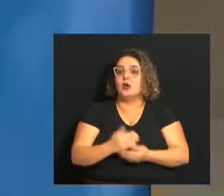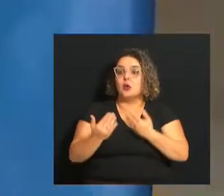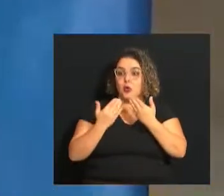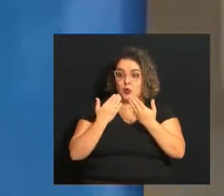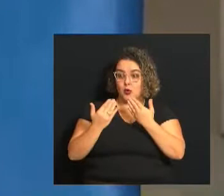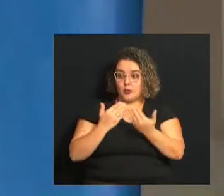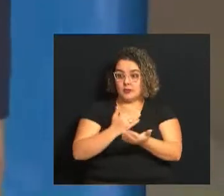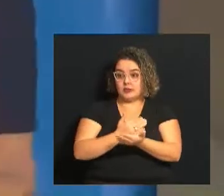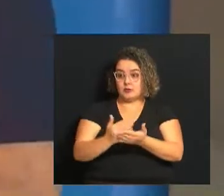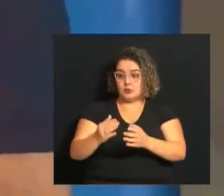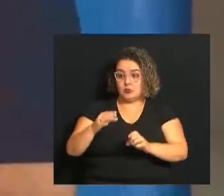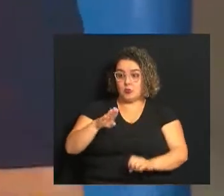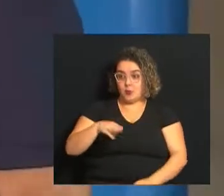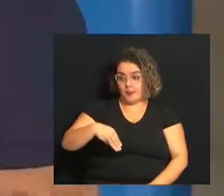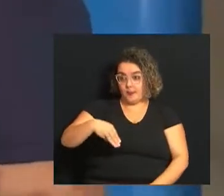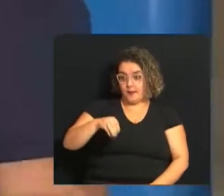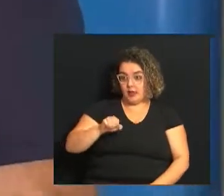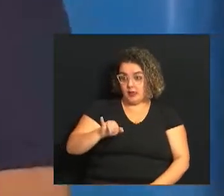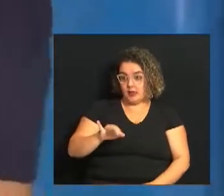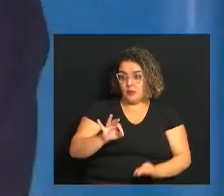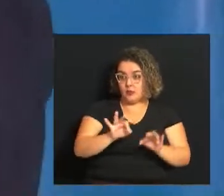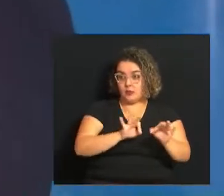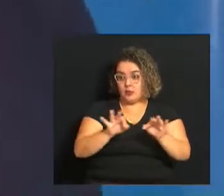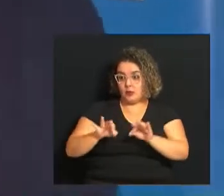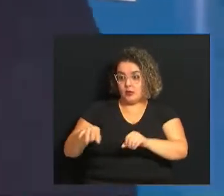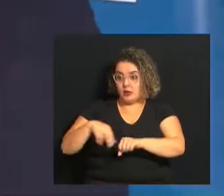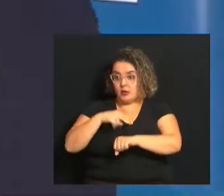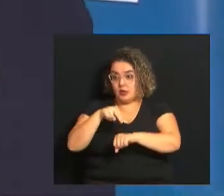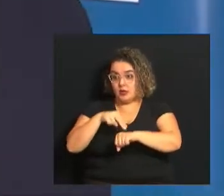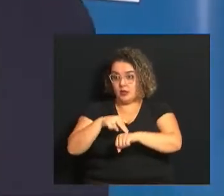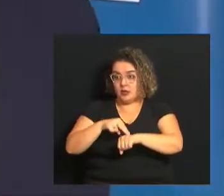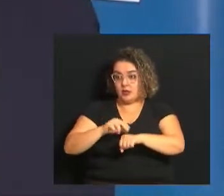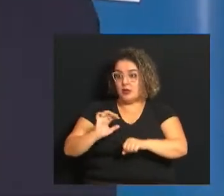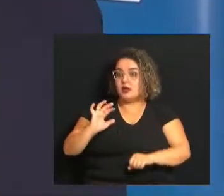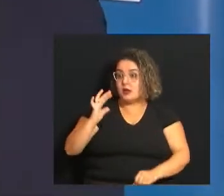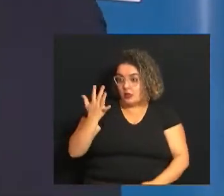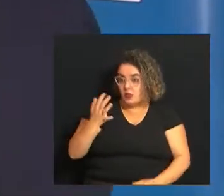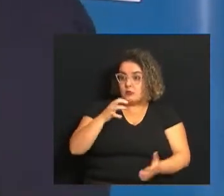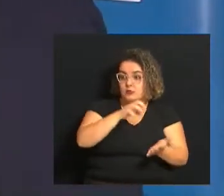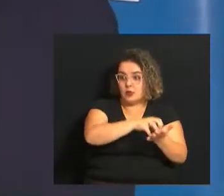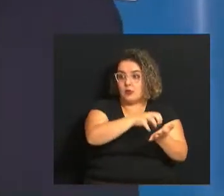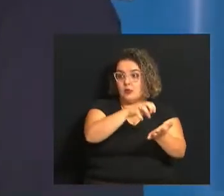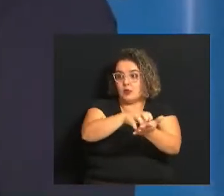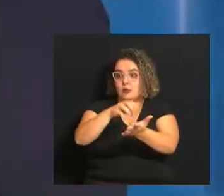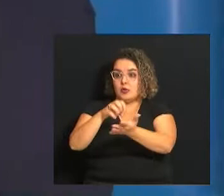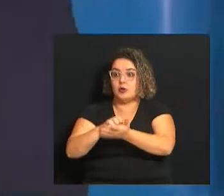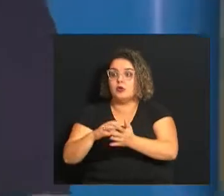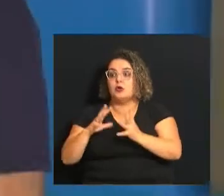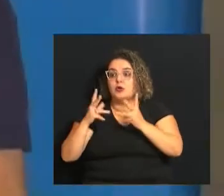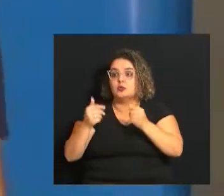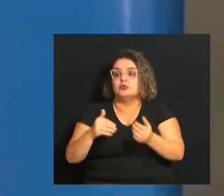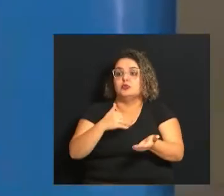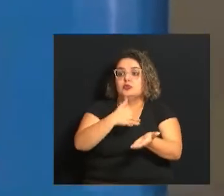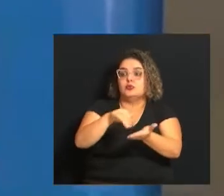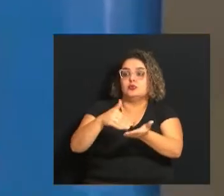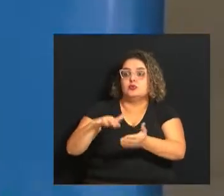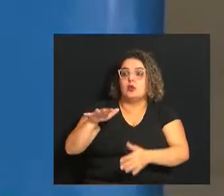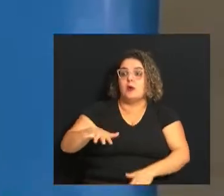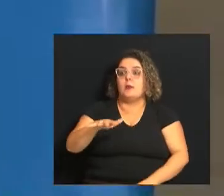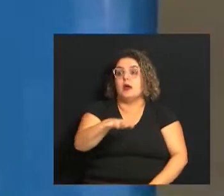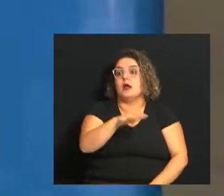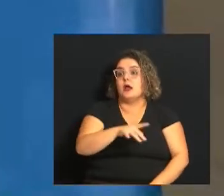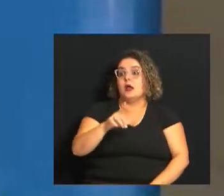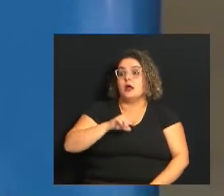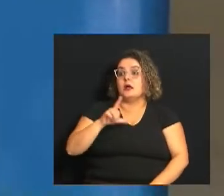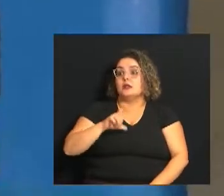com a nossa programação nacional, que acontece em todas as sedes, né, todos os escritórios regionais. E nós temos aí